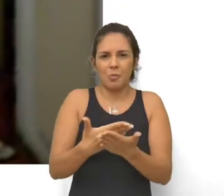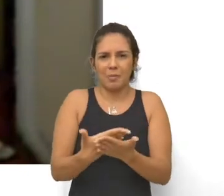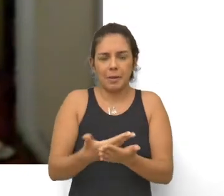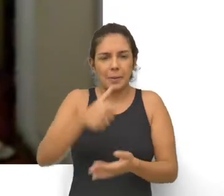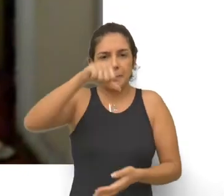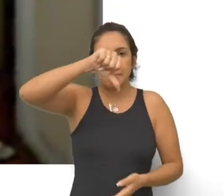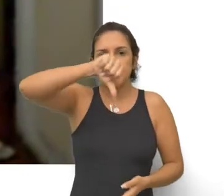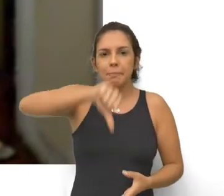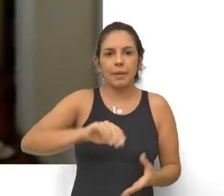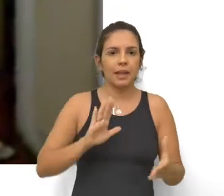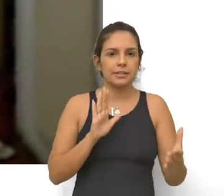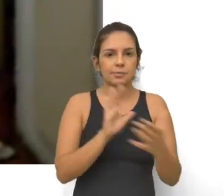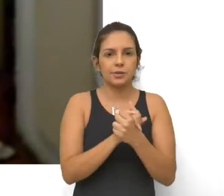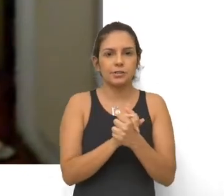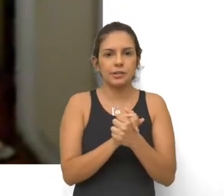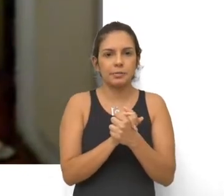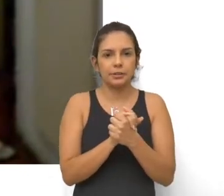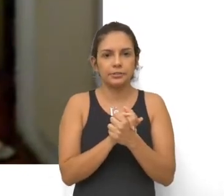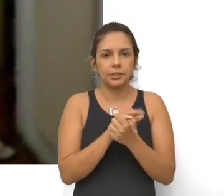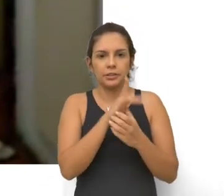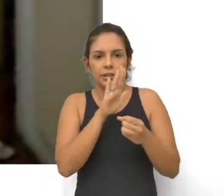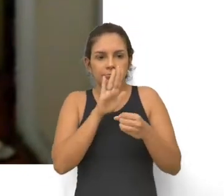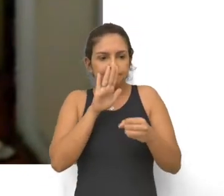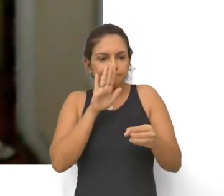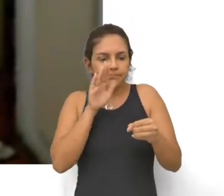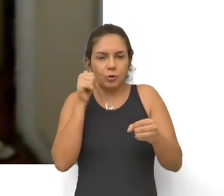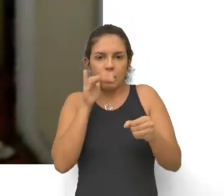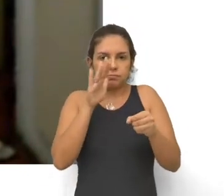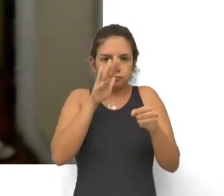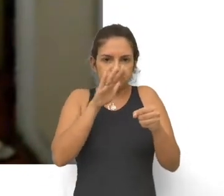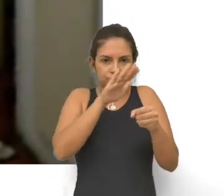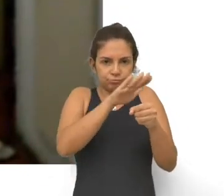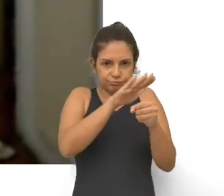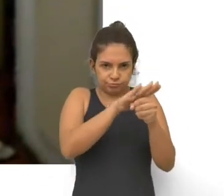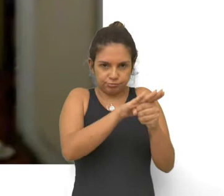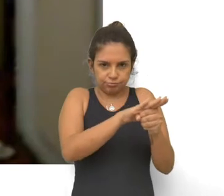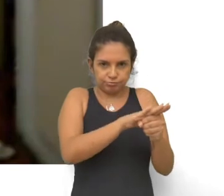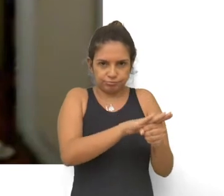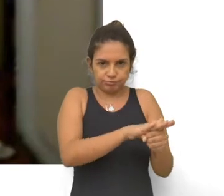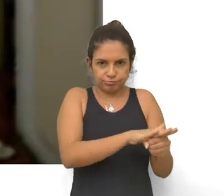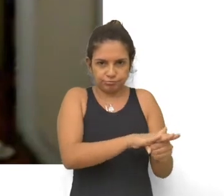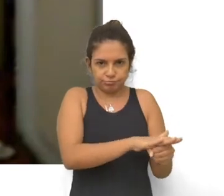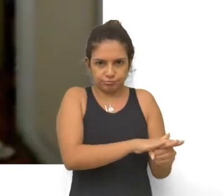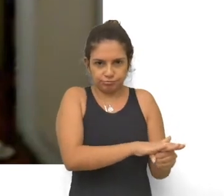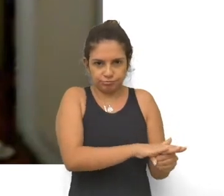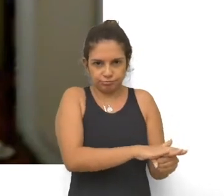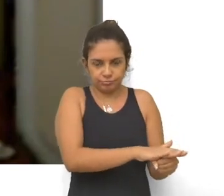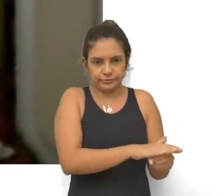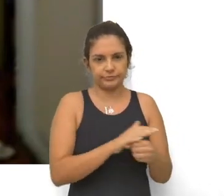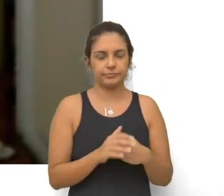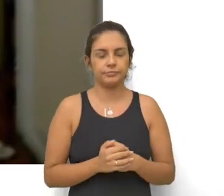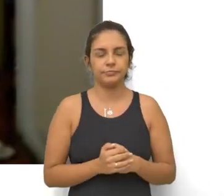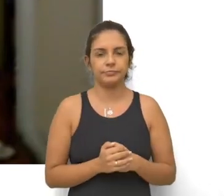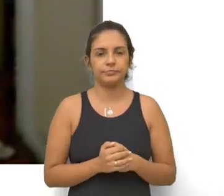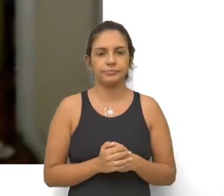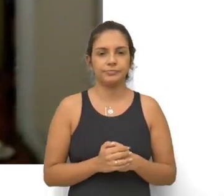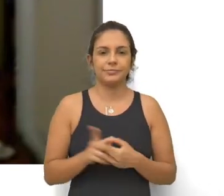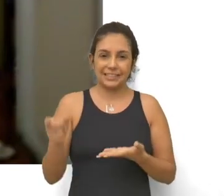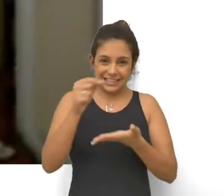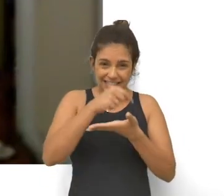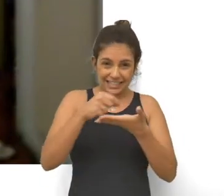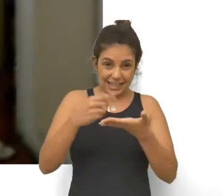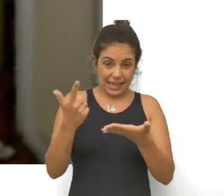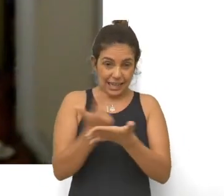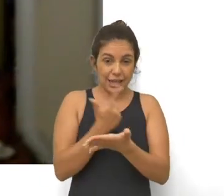péssimo companheiro, e ele vai oprimindo, e ela gosta dele, né? E até que ela se mata. Então, ele escreve